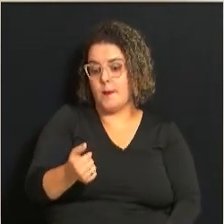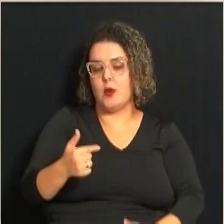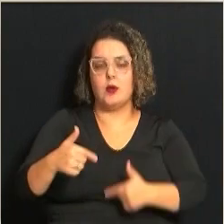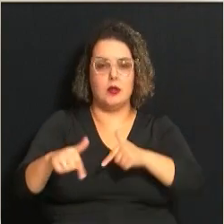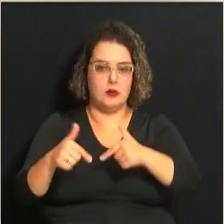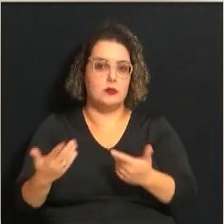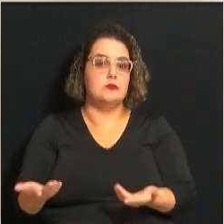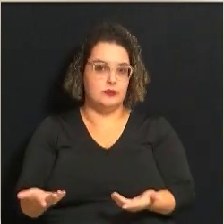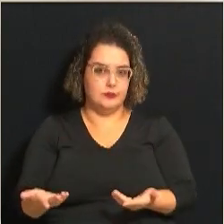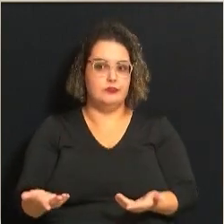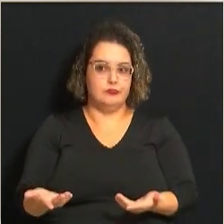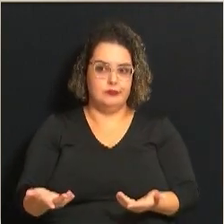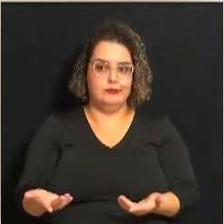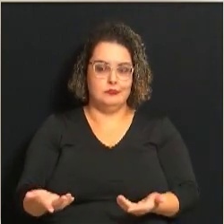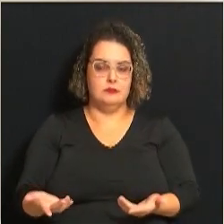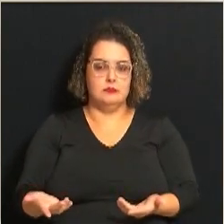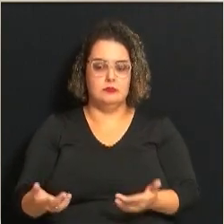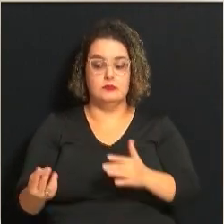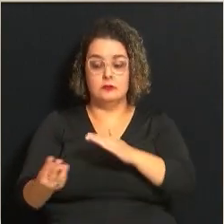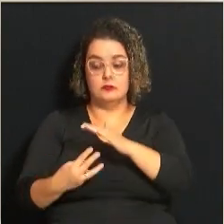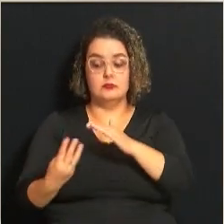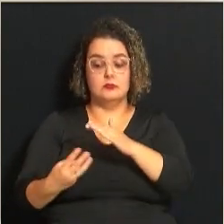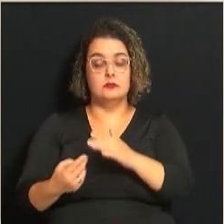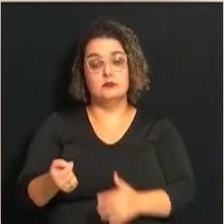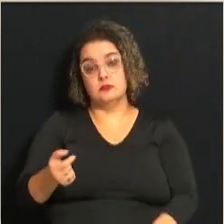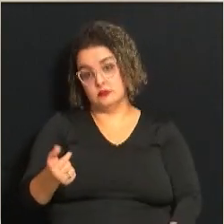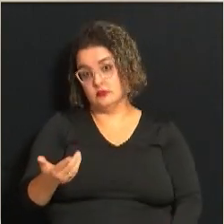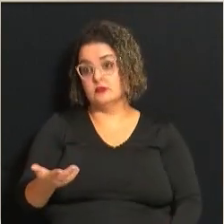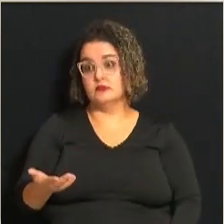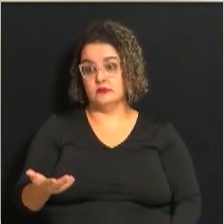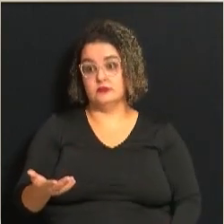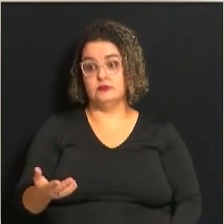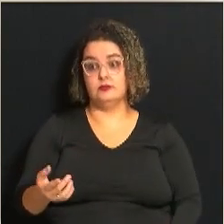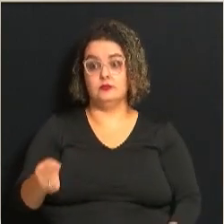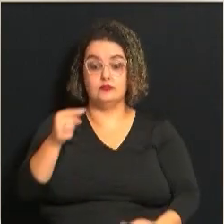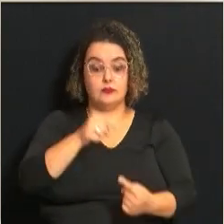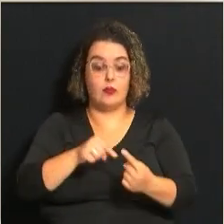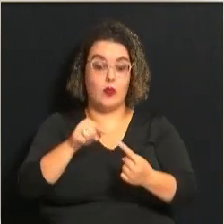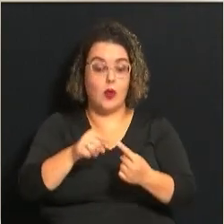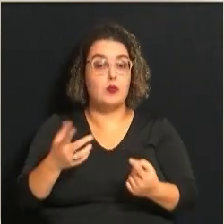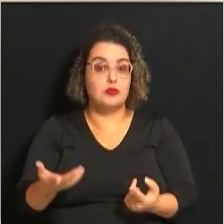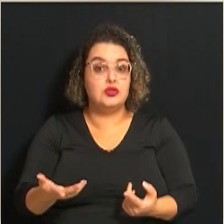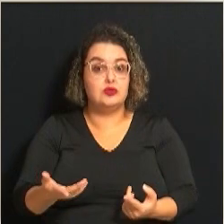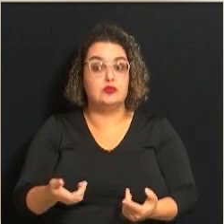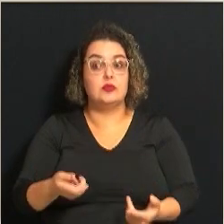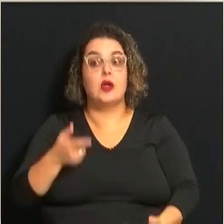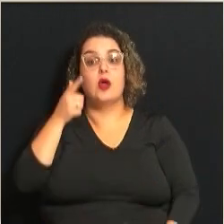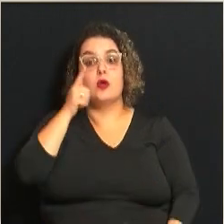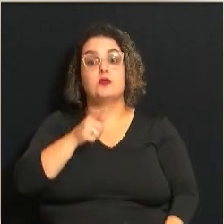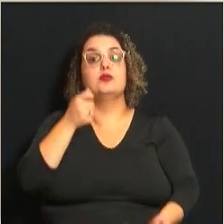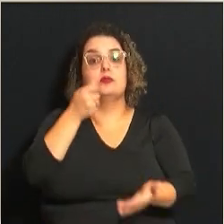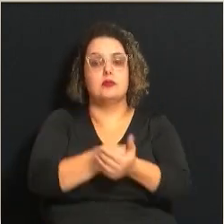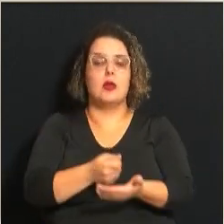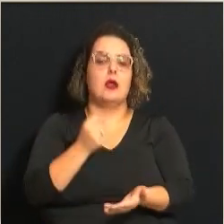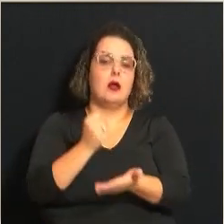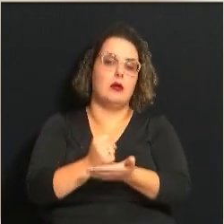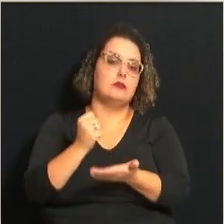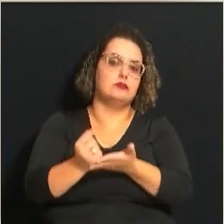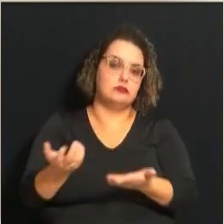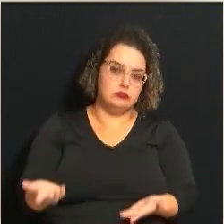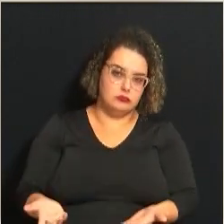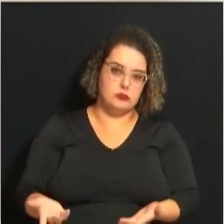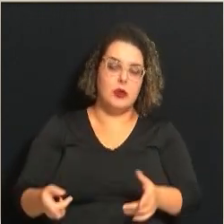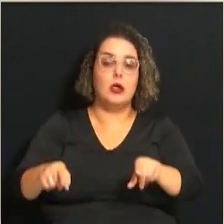inclusive apesar de ser terceirizado, mas com metas para poder garantir o pagamento do contrato. Mas também a gente